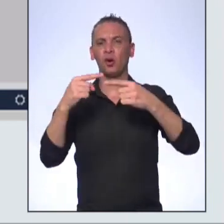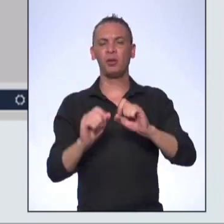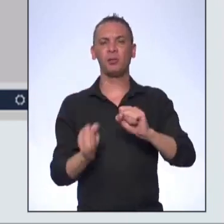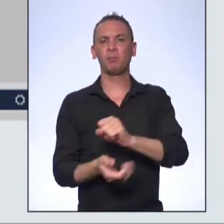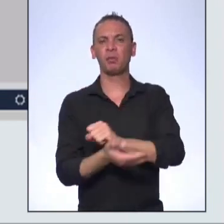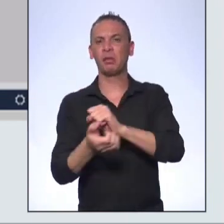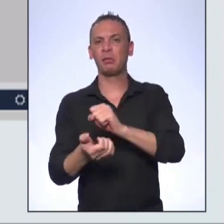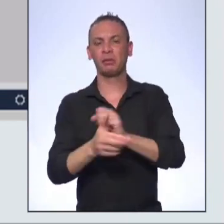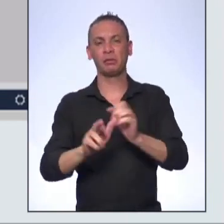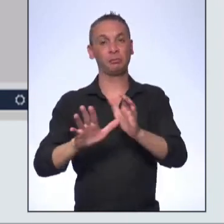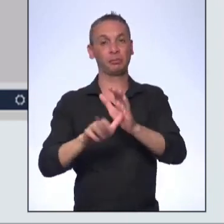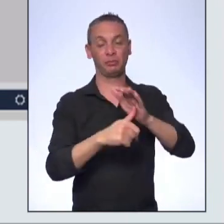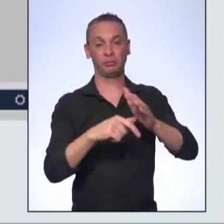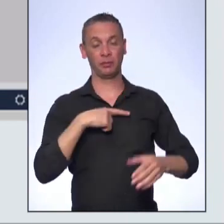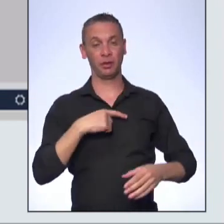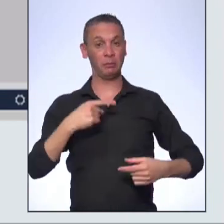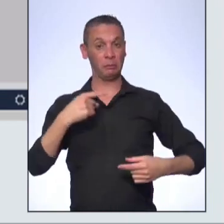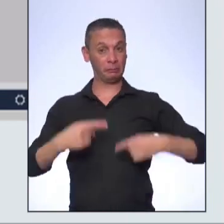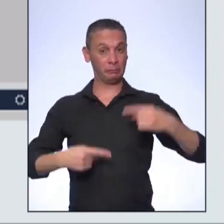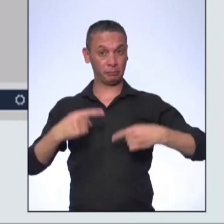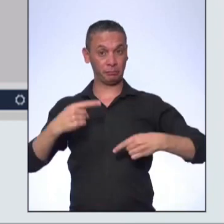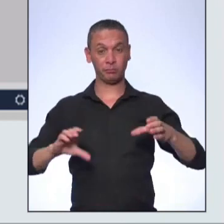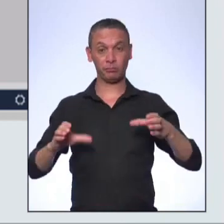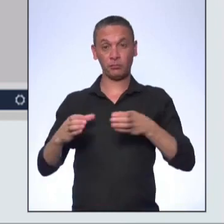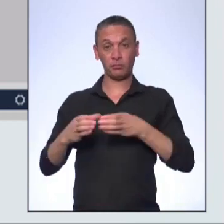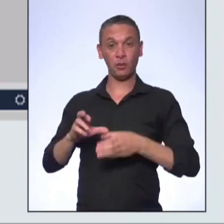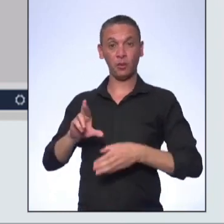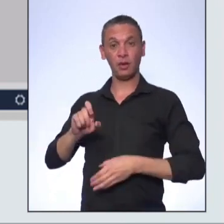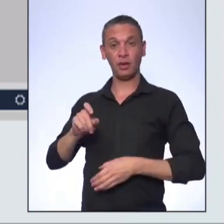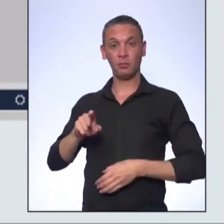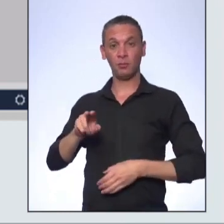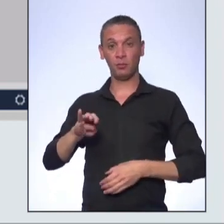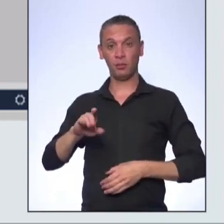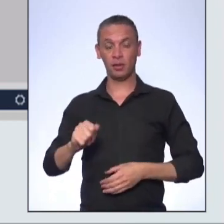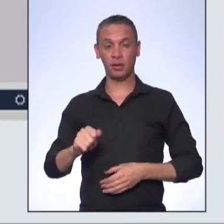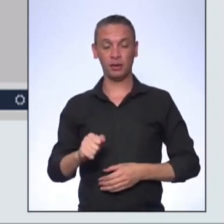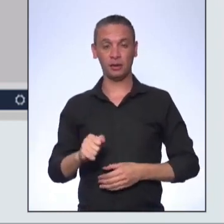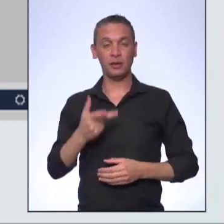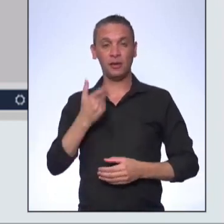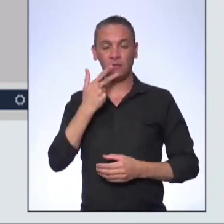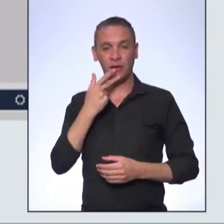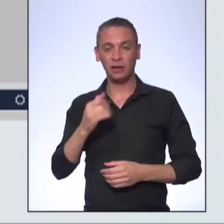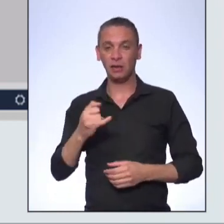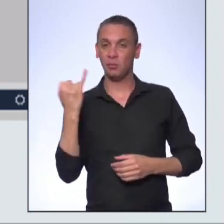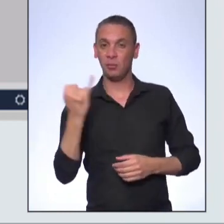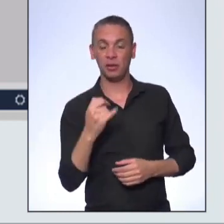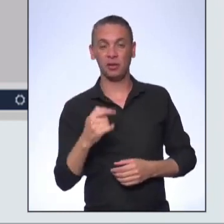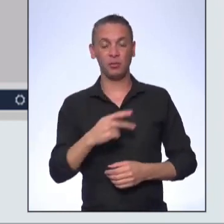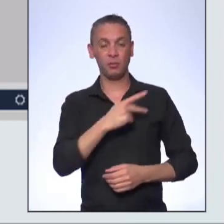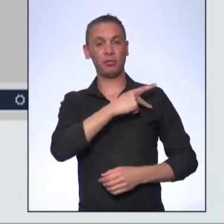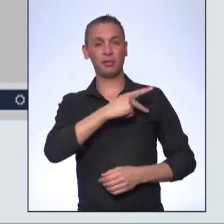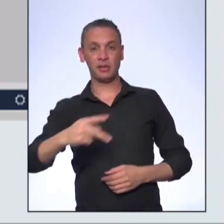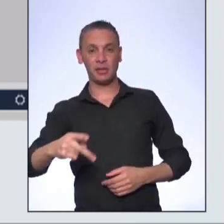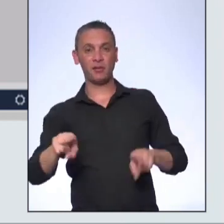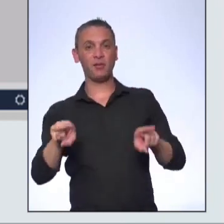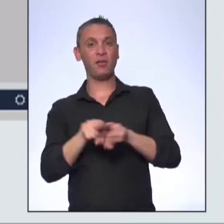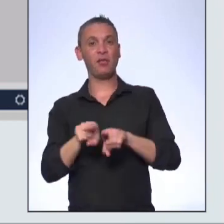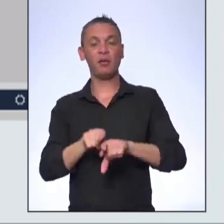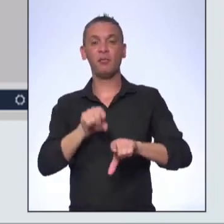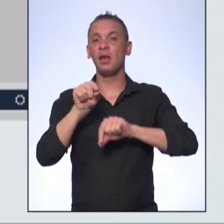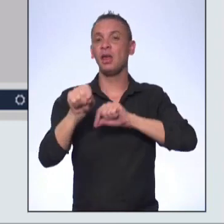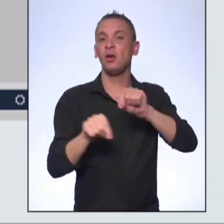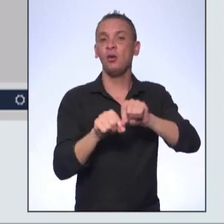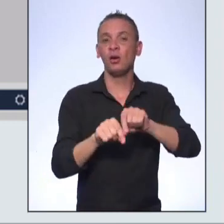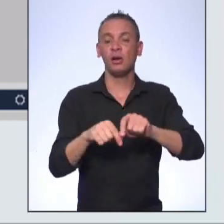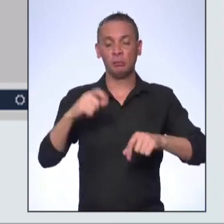fraudes. Politicamente, os republicanos defendiam o positivismo, o presidencialismo e o princípio da